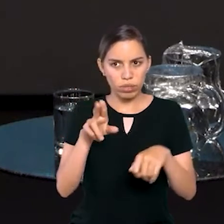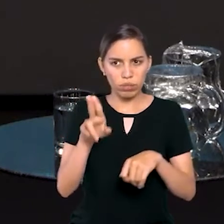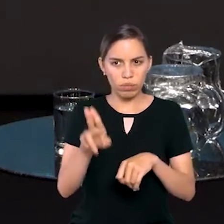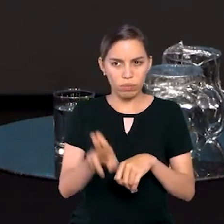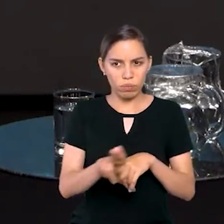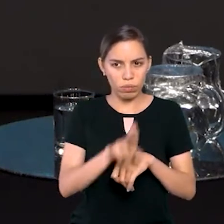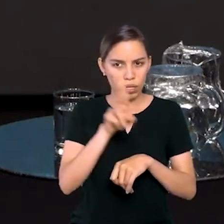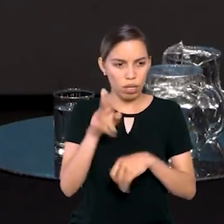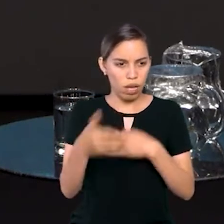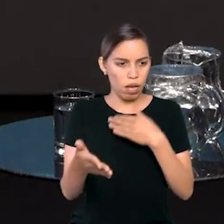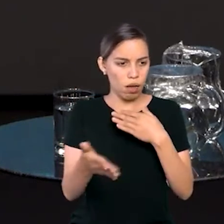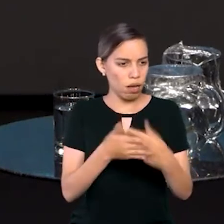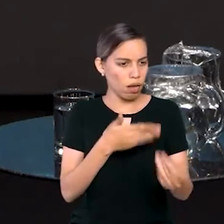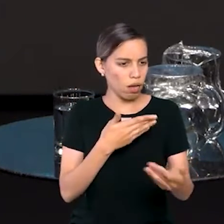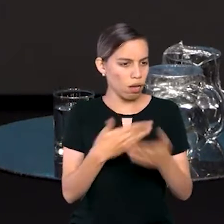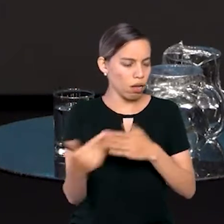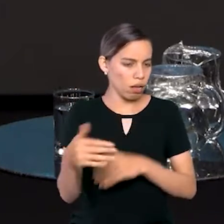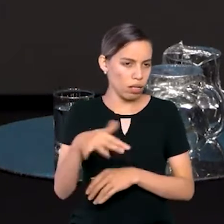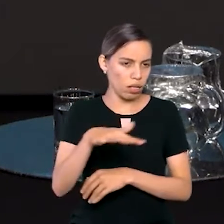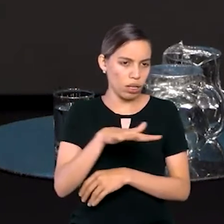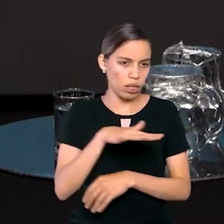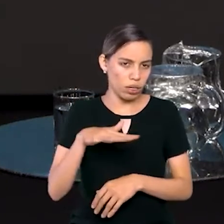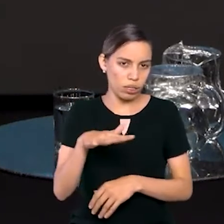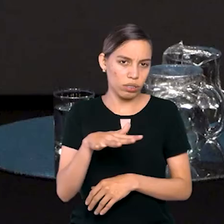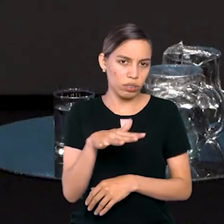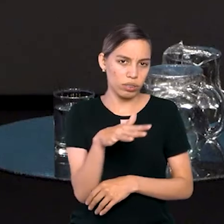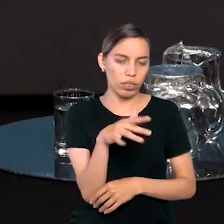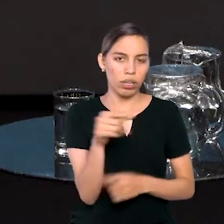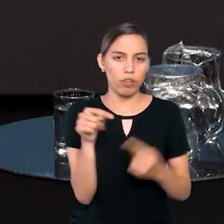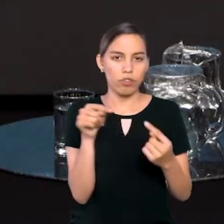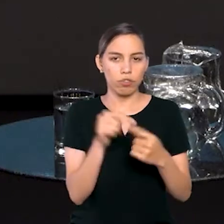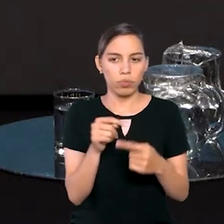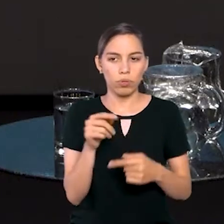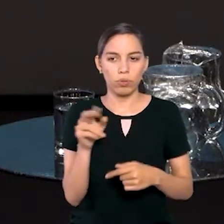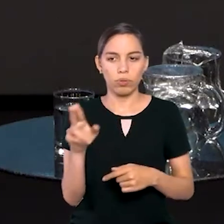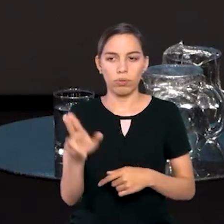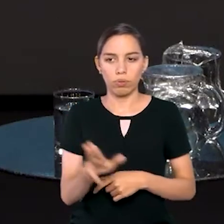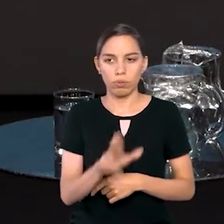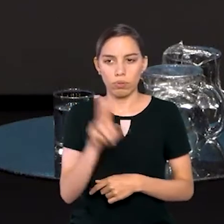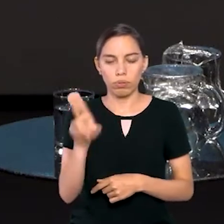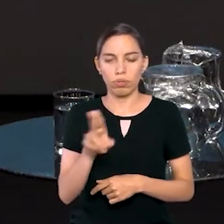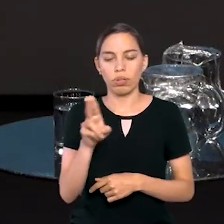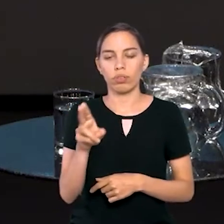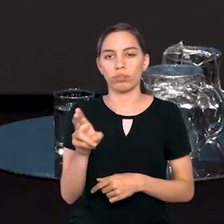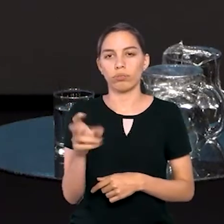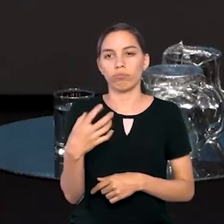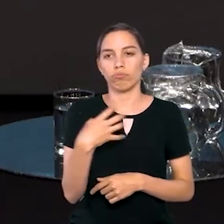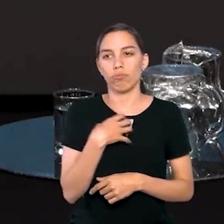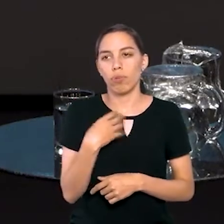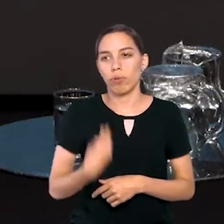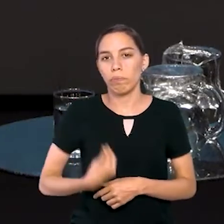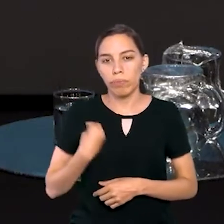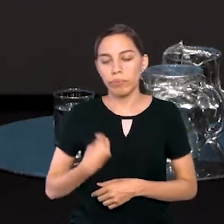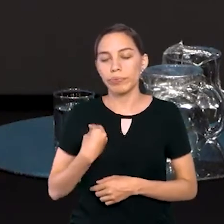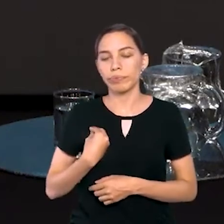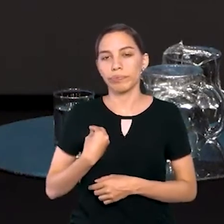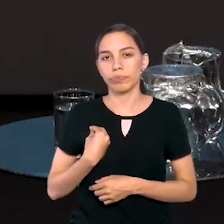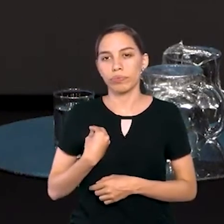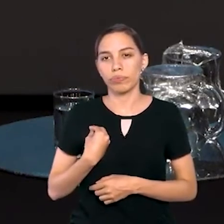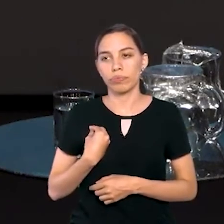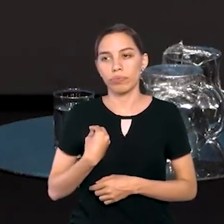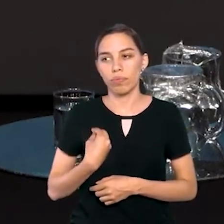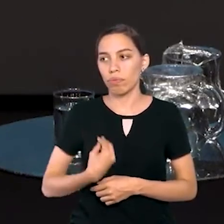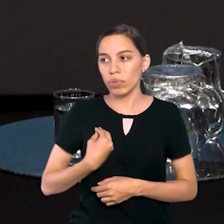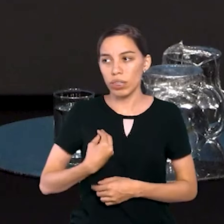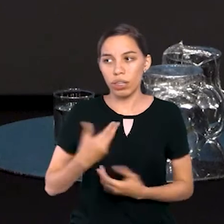diferentes coletivos como uma maneira, inclusive, de estar presente aqui, agora, de estar